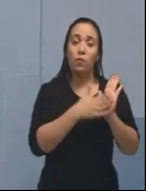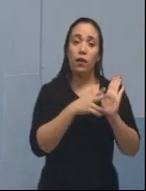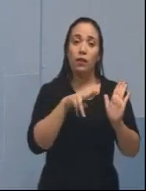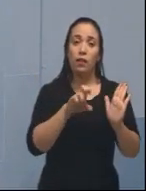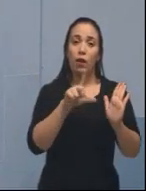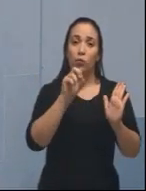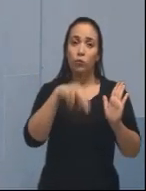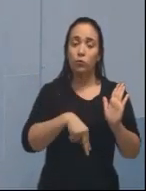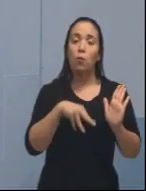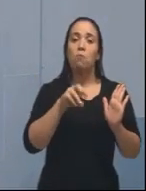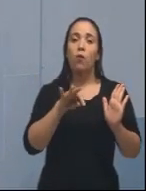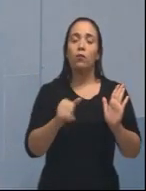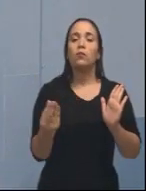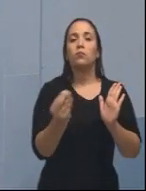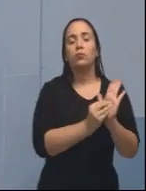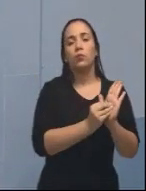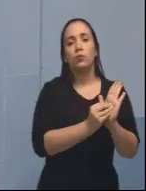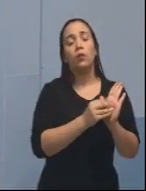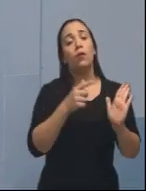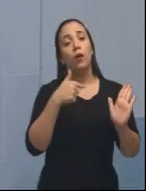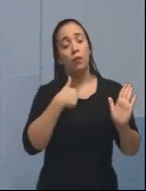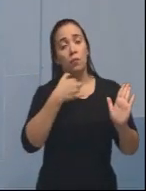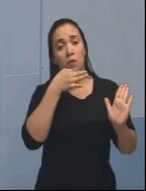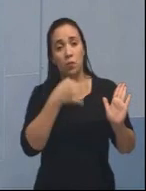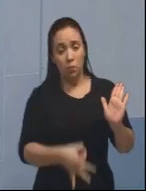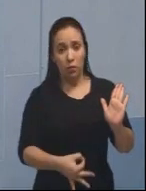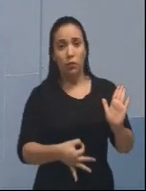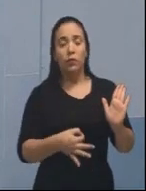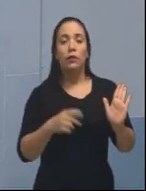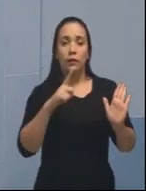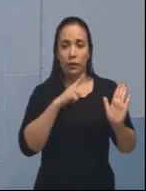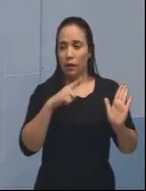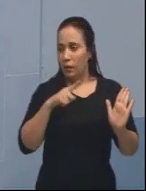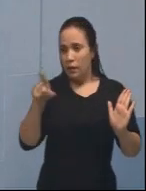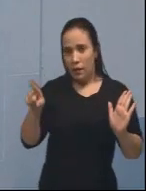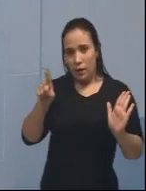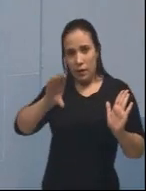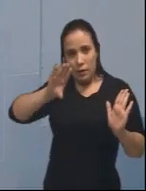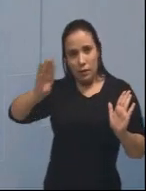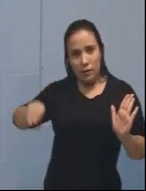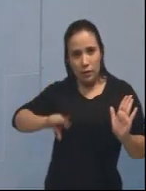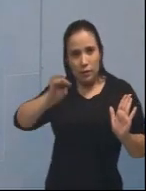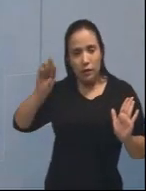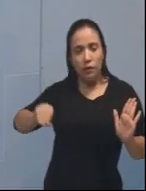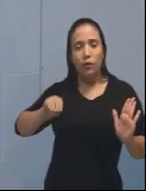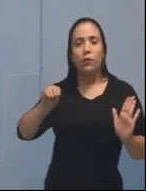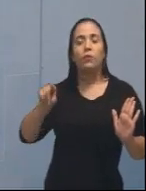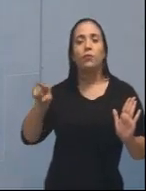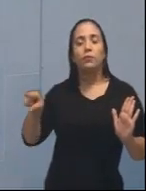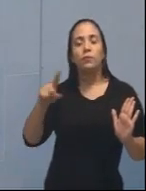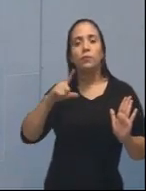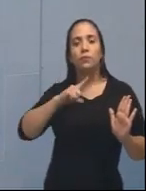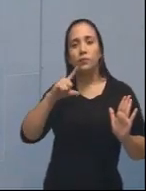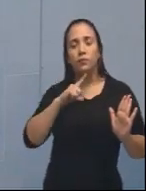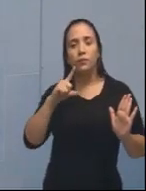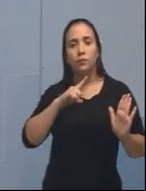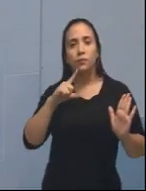Por que ele está falando isso? Porque, na minha avaliação, figuras como Ciro Gomes, com o estilo